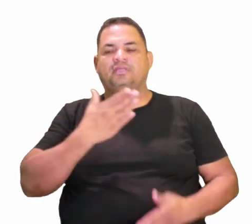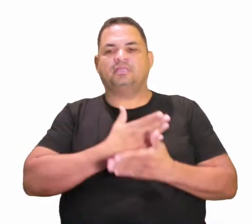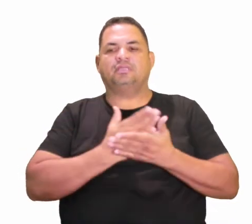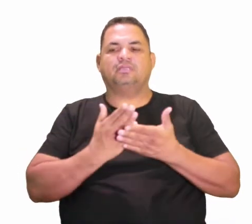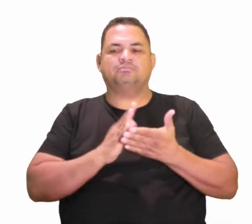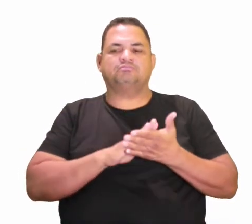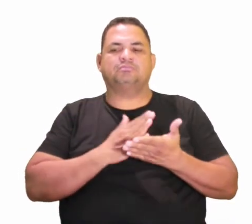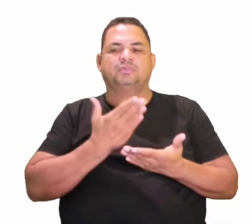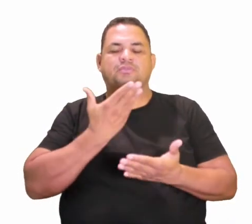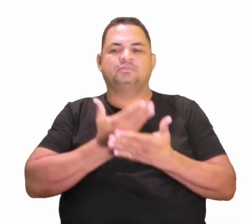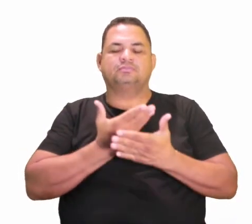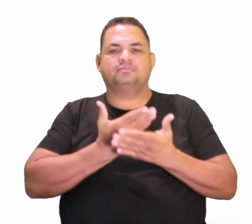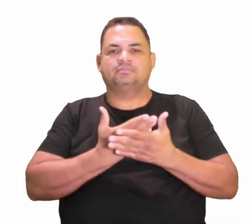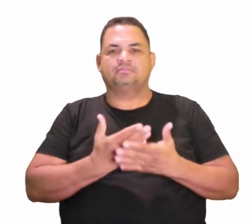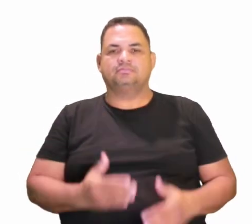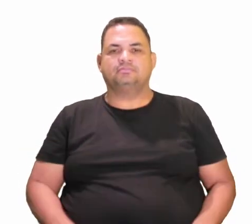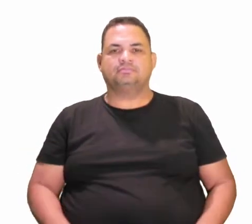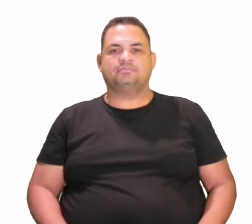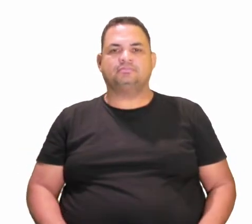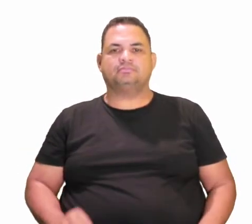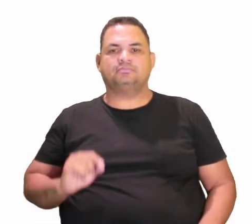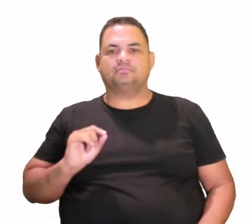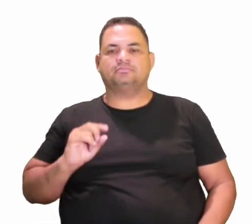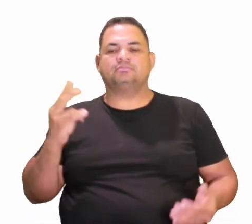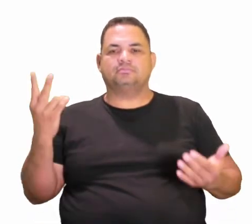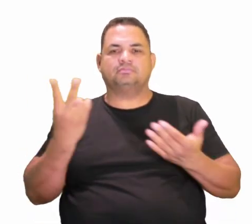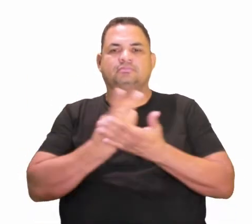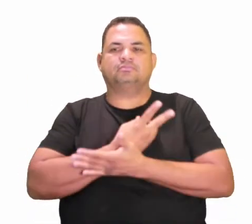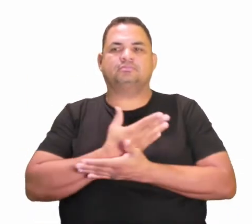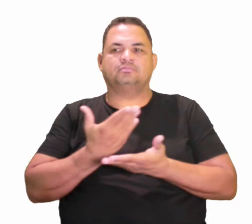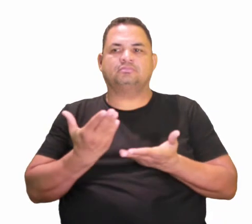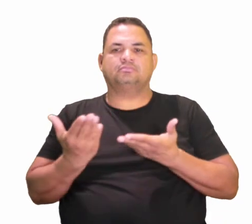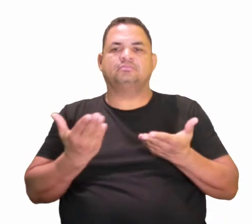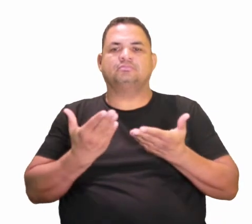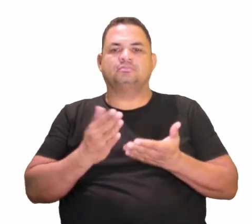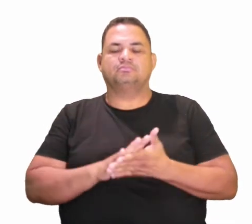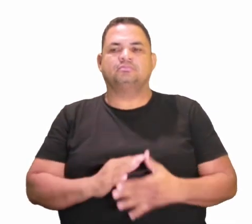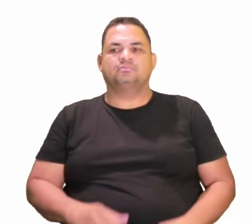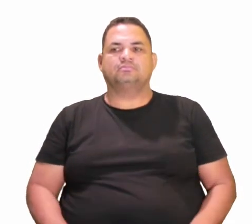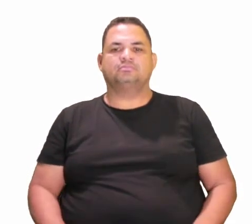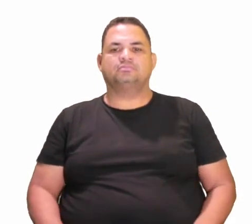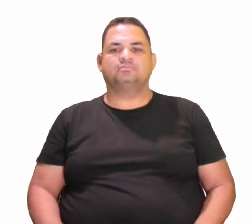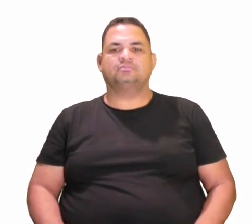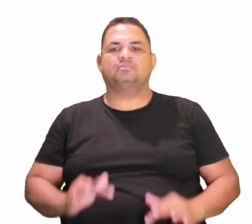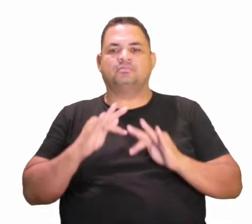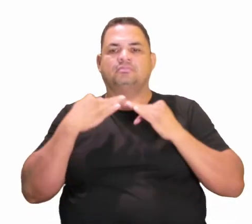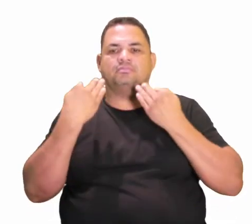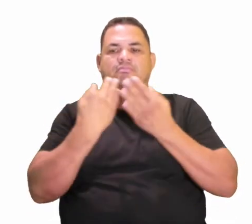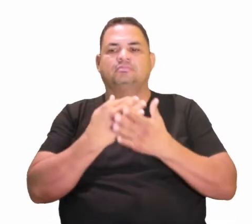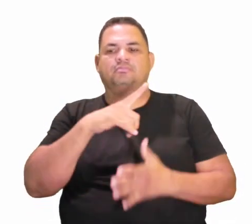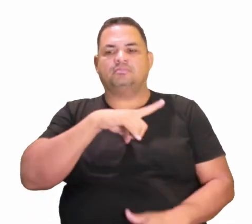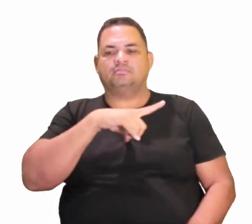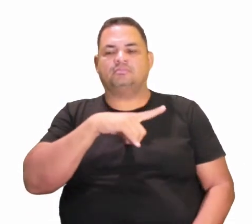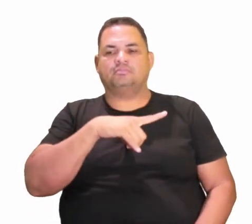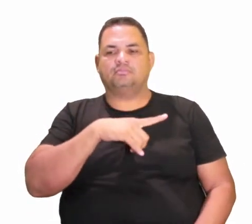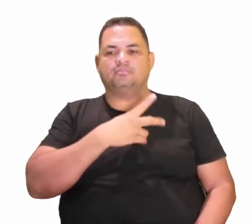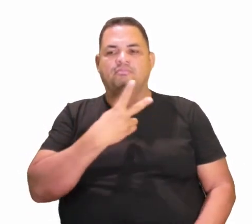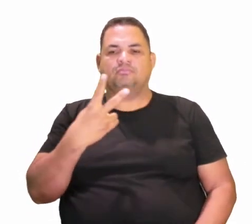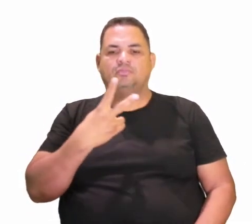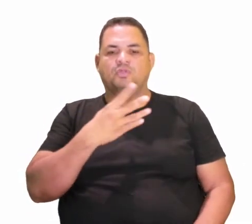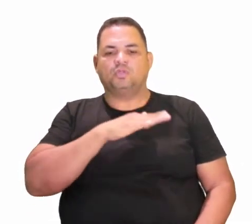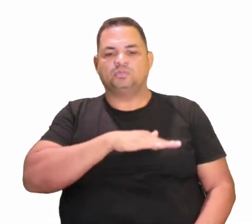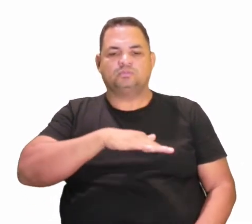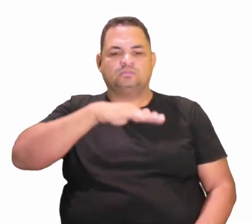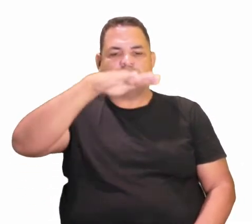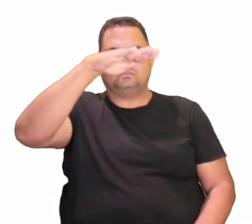da aula, certo? Que é uma situação da seguinte forma: é uma família que consiste de, por exemplo, 2